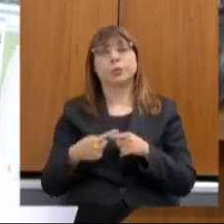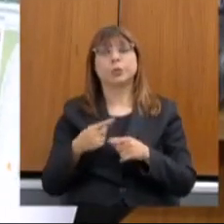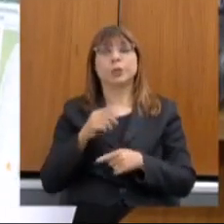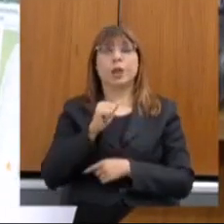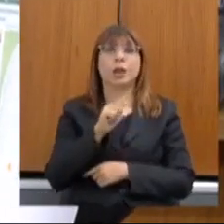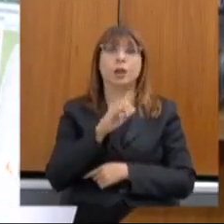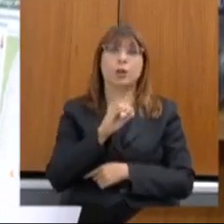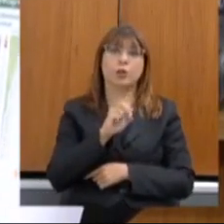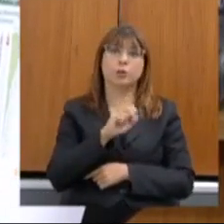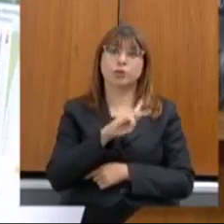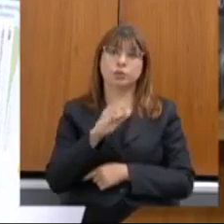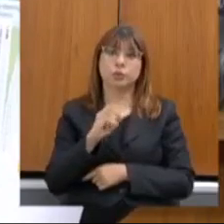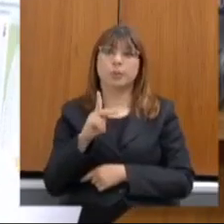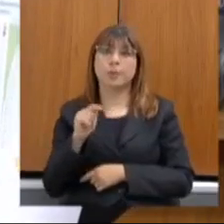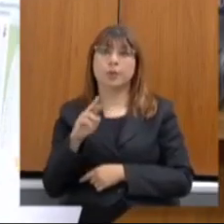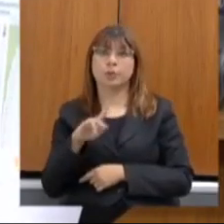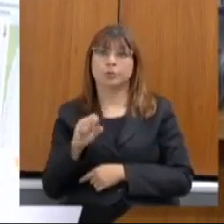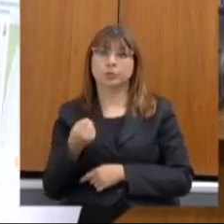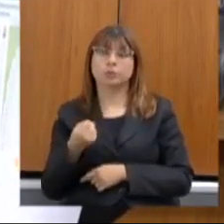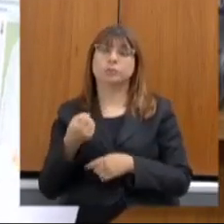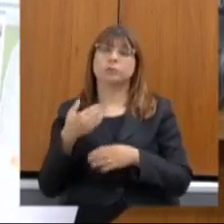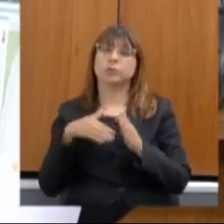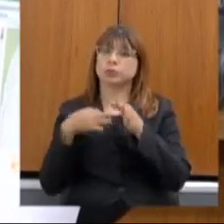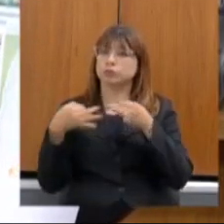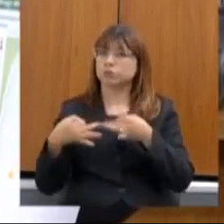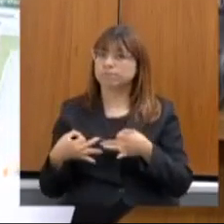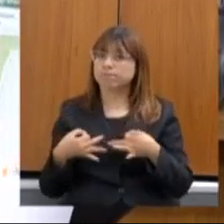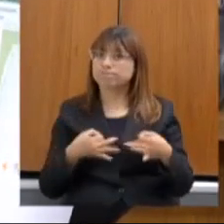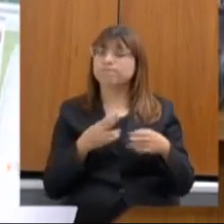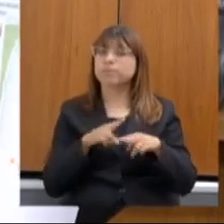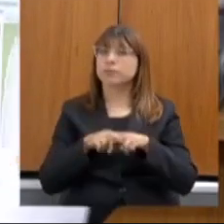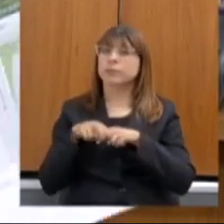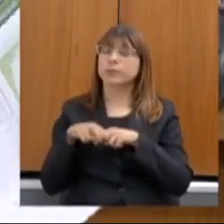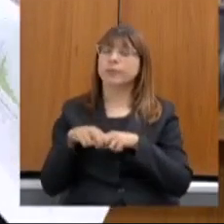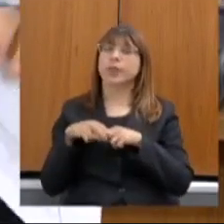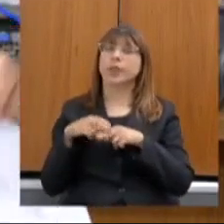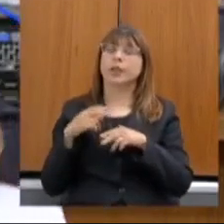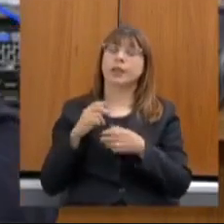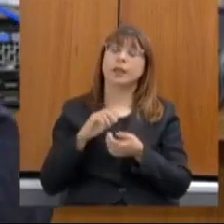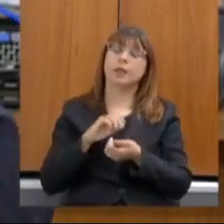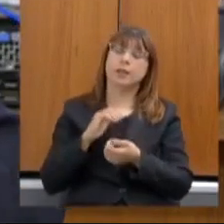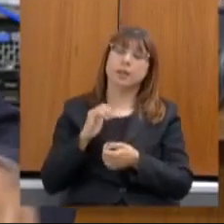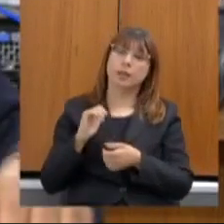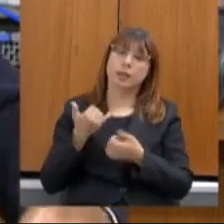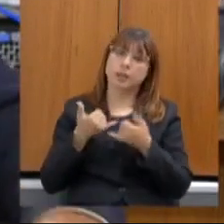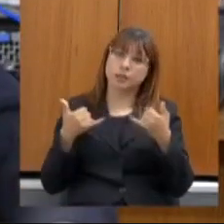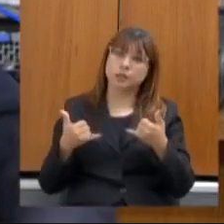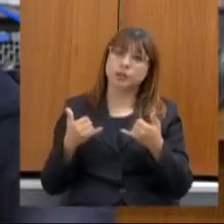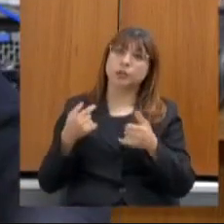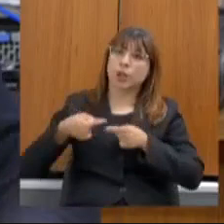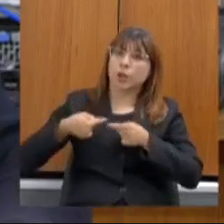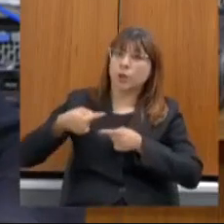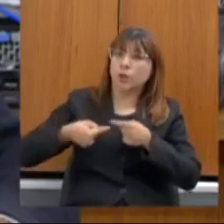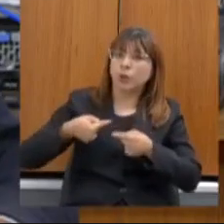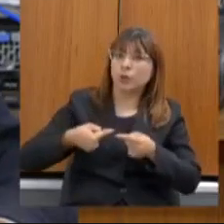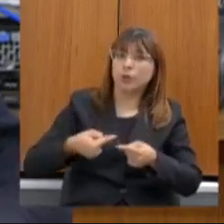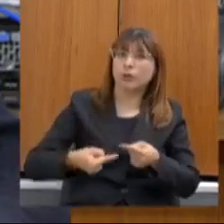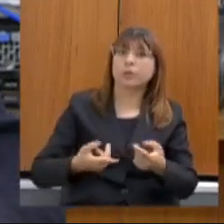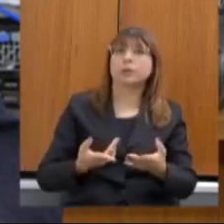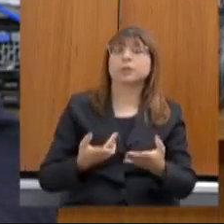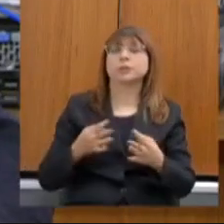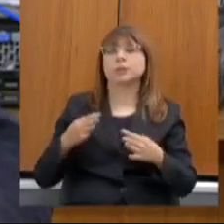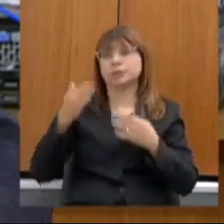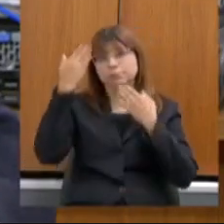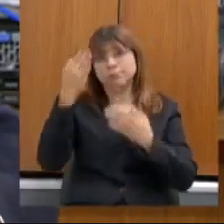muito correcto com a questão da energias renováveis que agradeceu o presidente e todos os deputados e